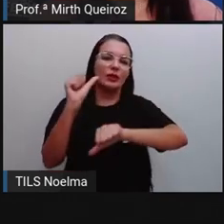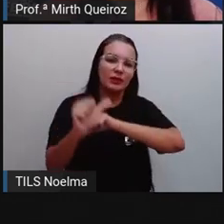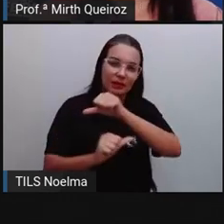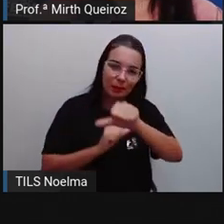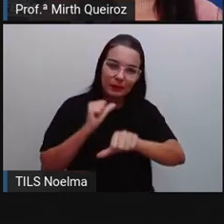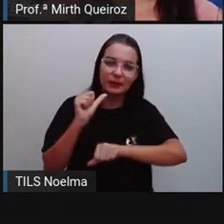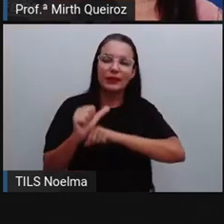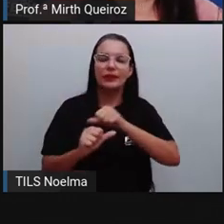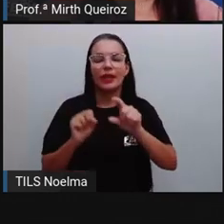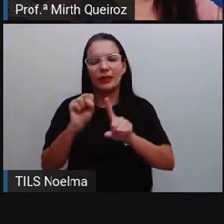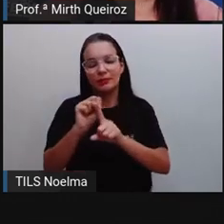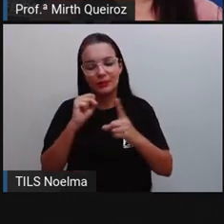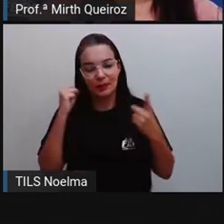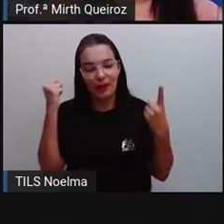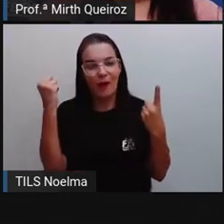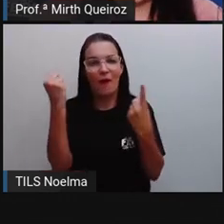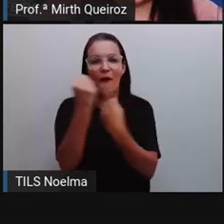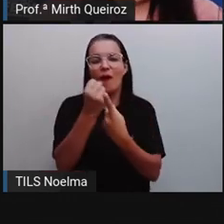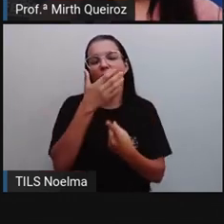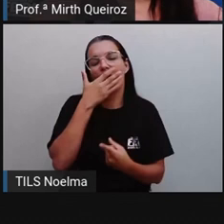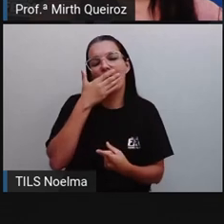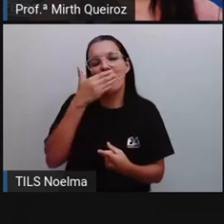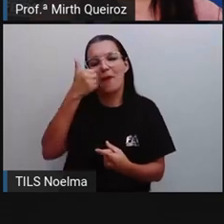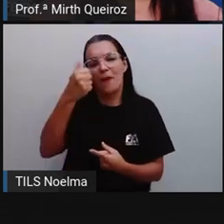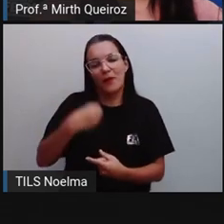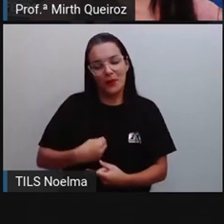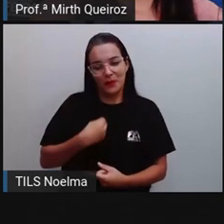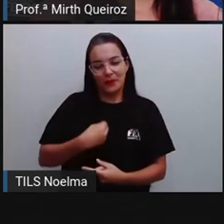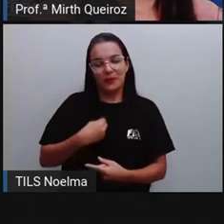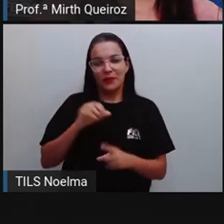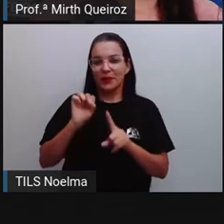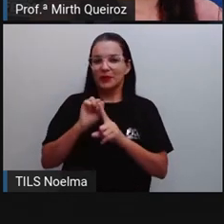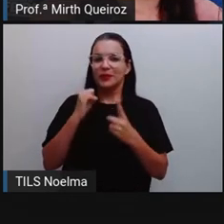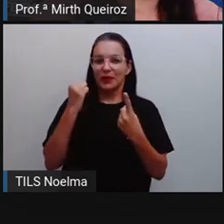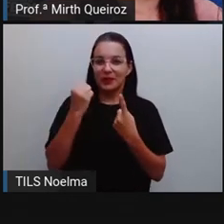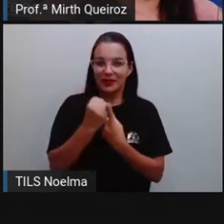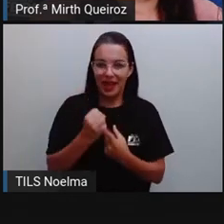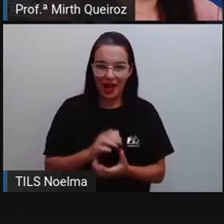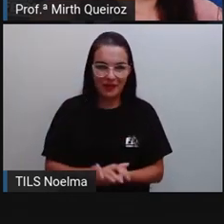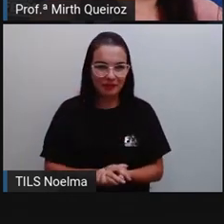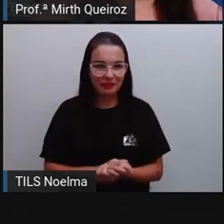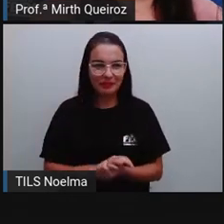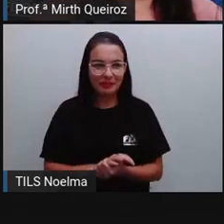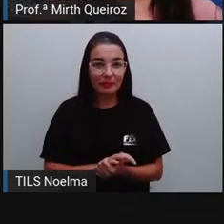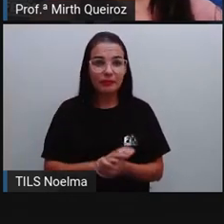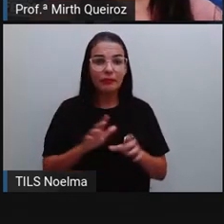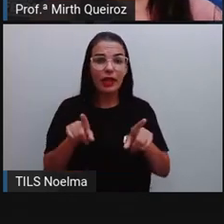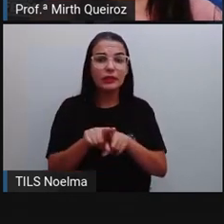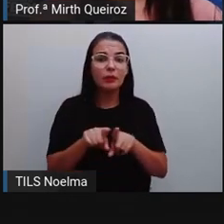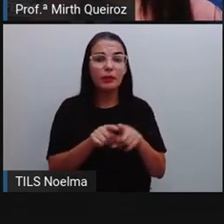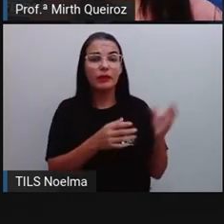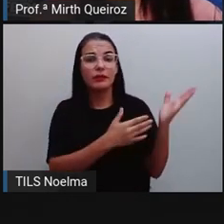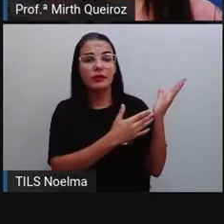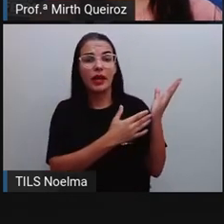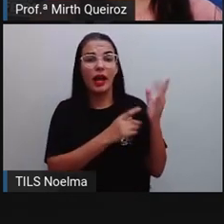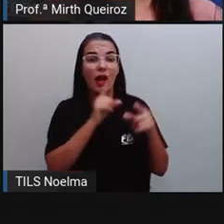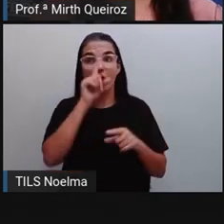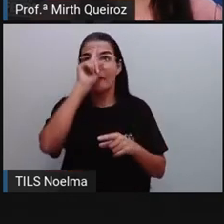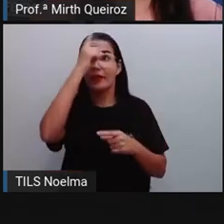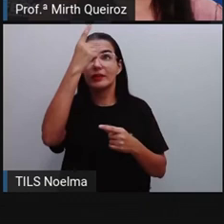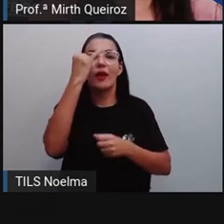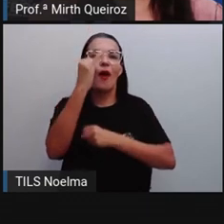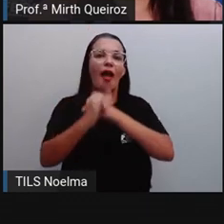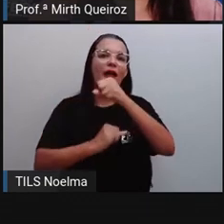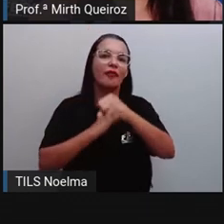em constante mudança para melhorar o nosso convívio social. E aí vem a internet,